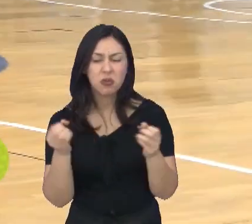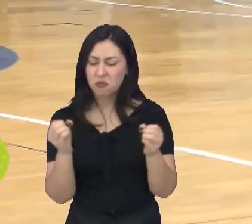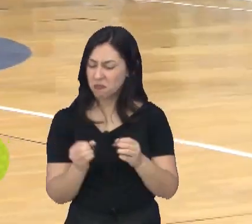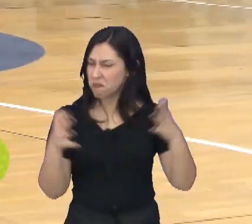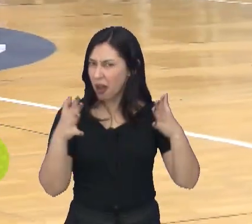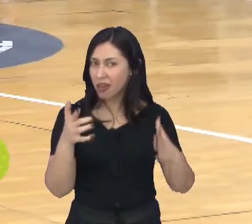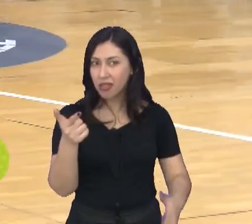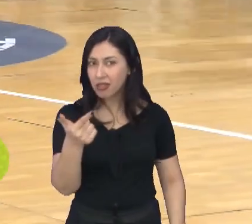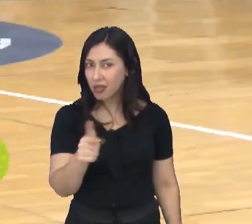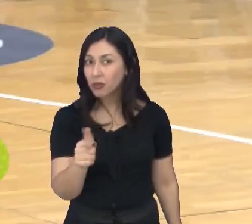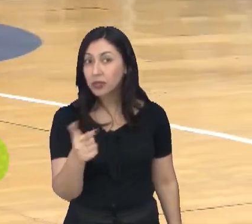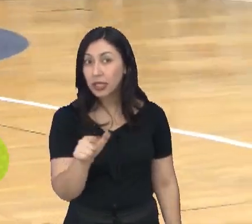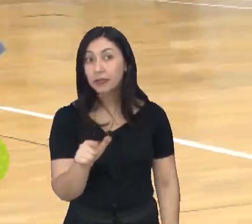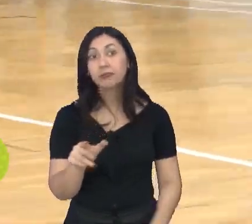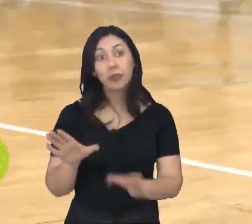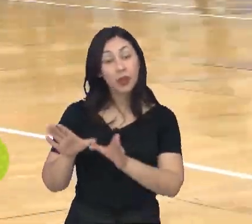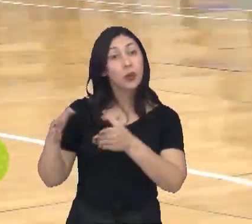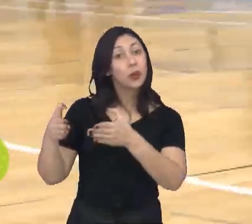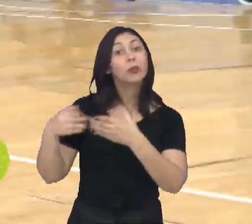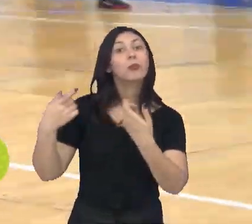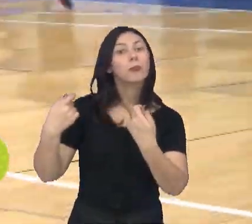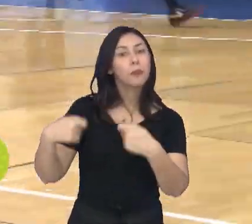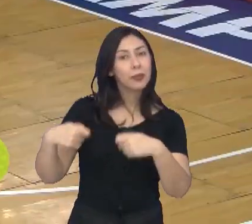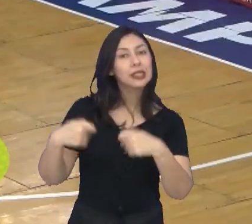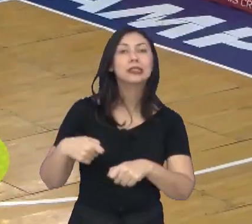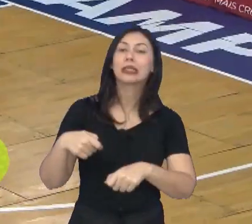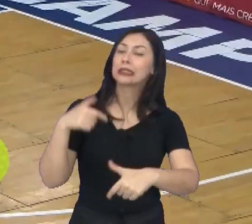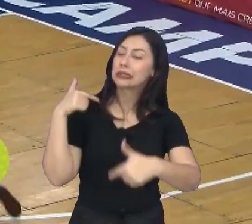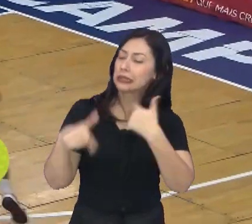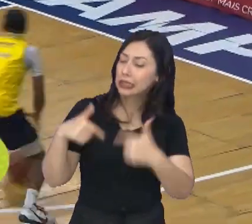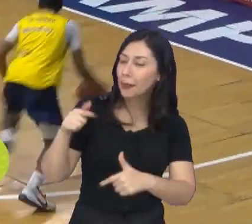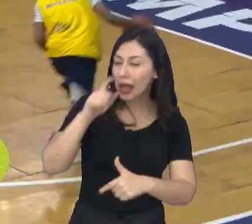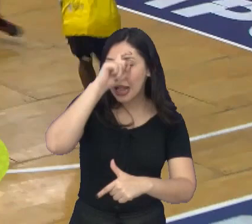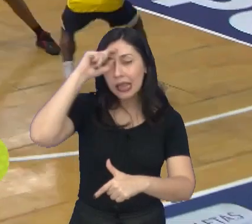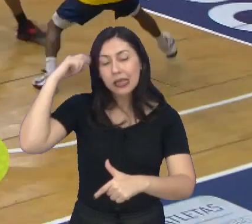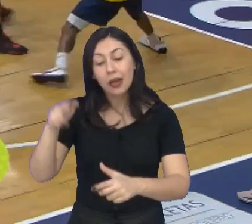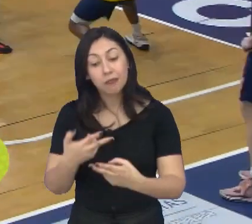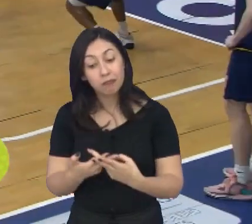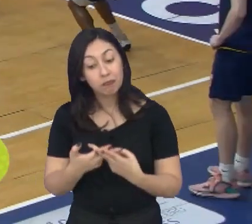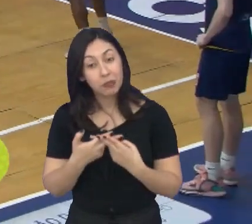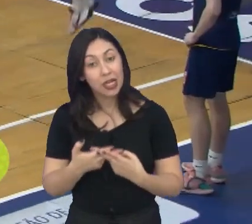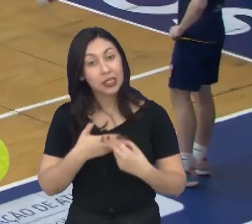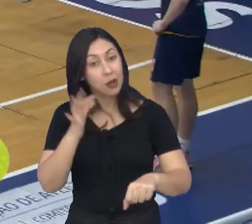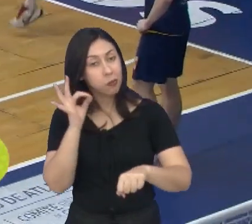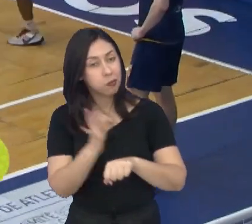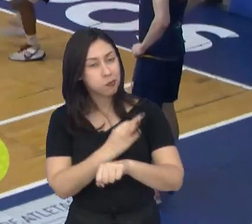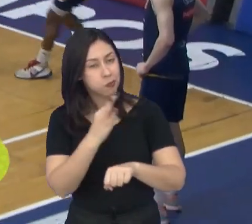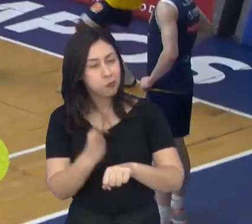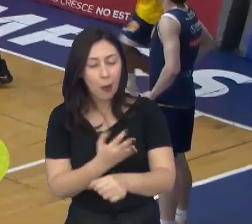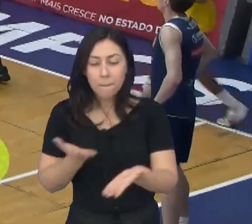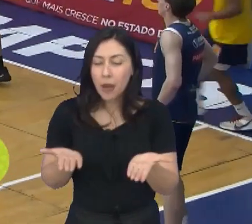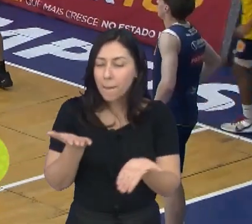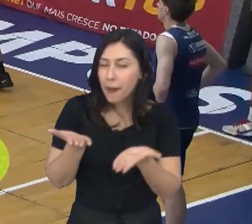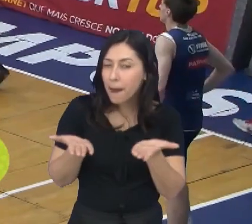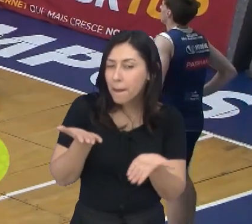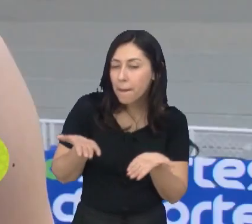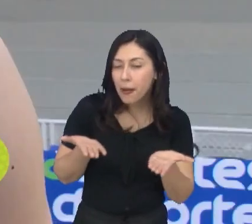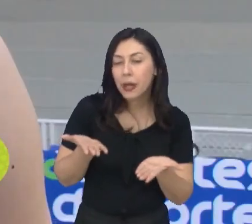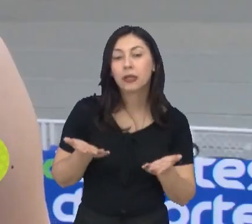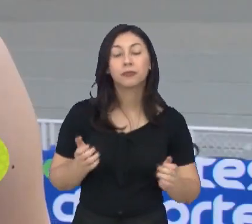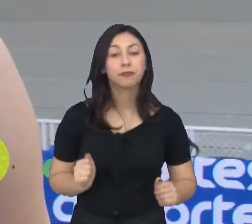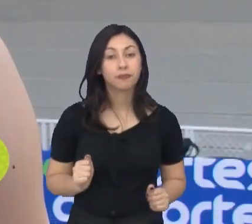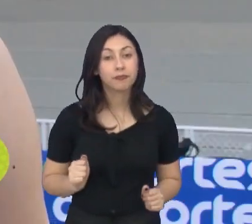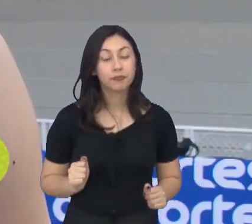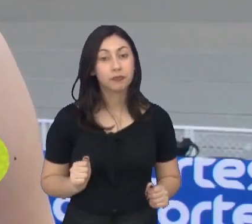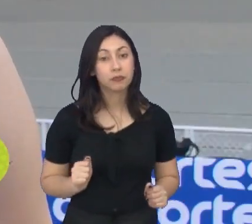isso acontecer. A equipe vai precisar de muito trabalho, paciência e ritmo de jogo para pegar entrosamento. Mas